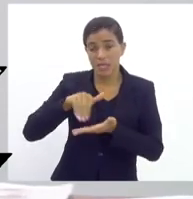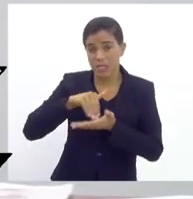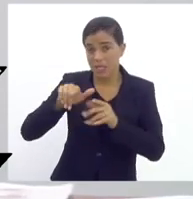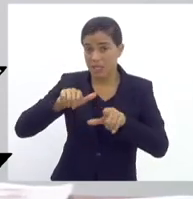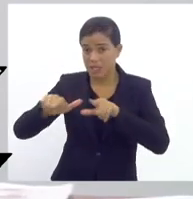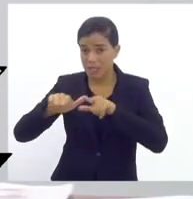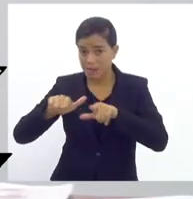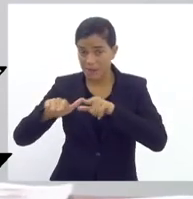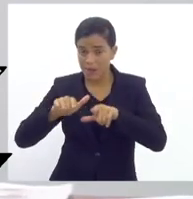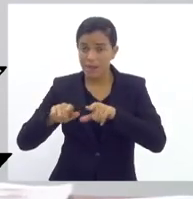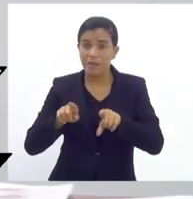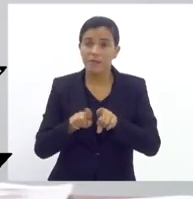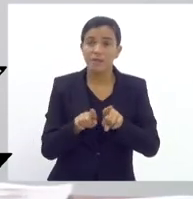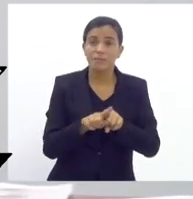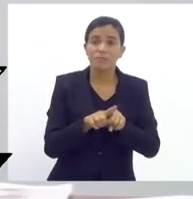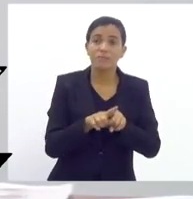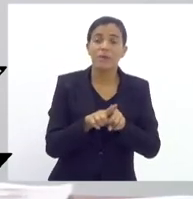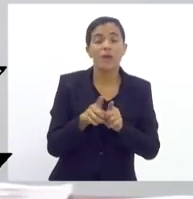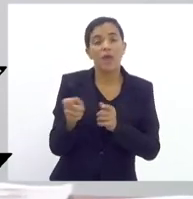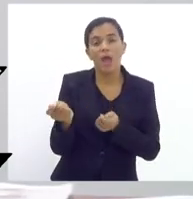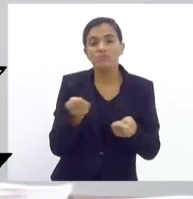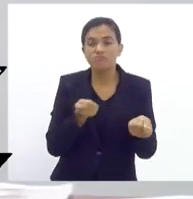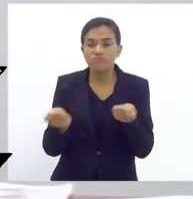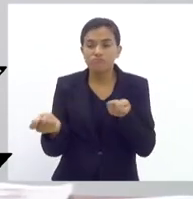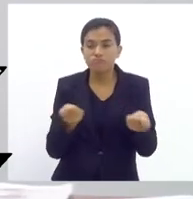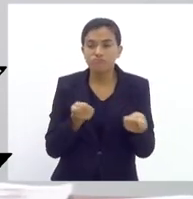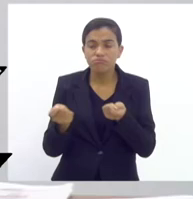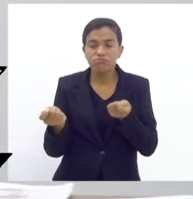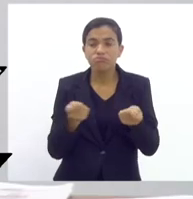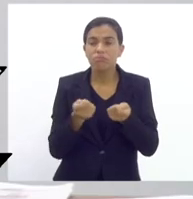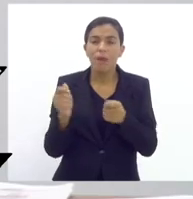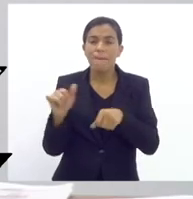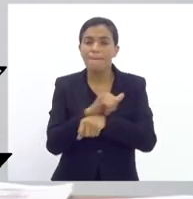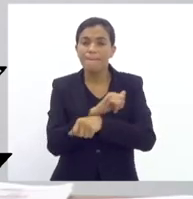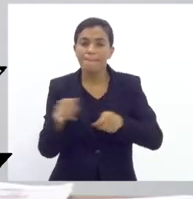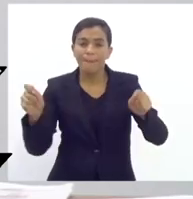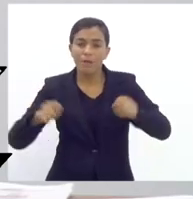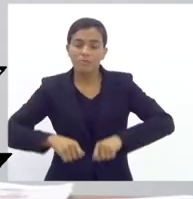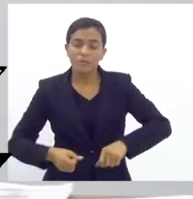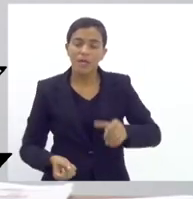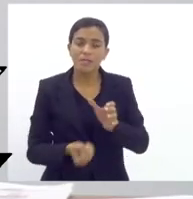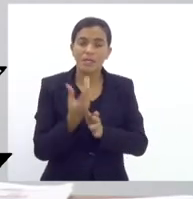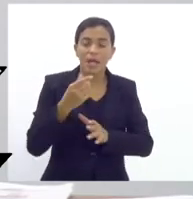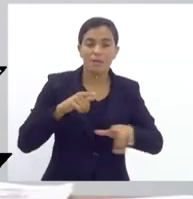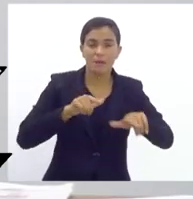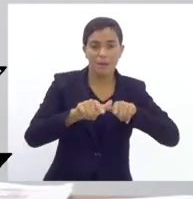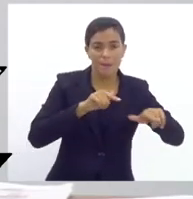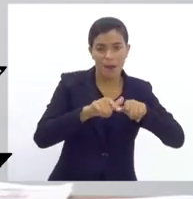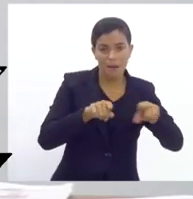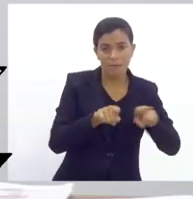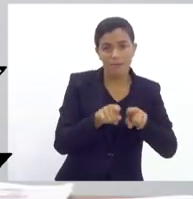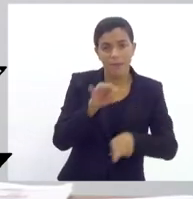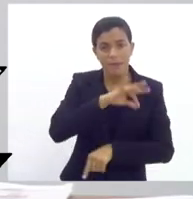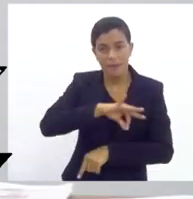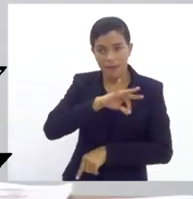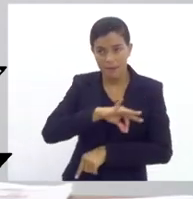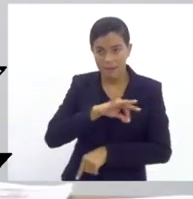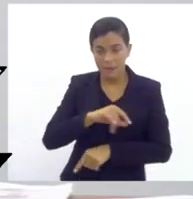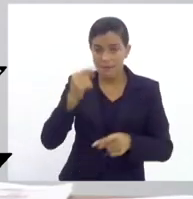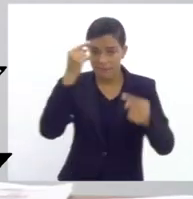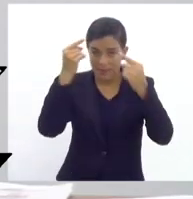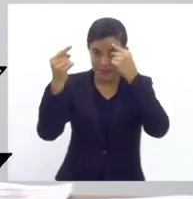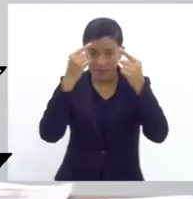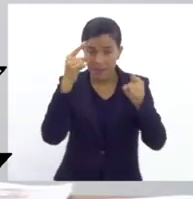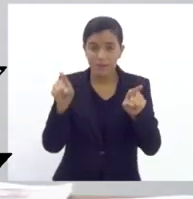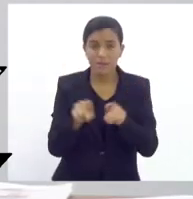trabalho Sebrae para articular projetos de empregabilidade e geração de renda dessa população pensar